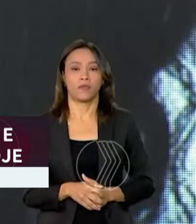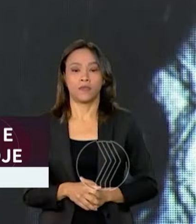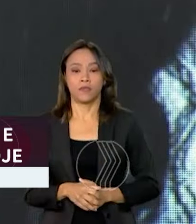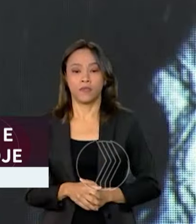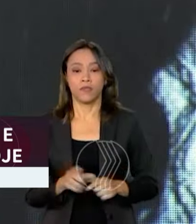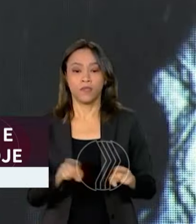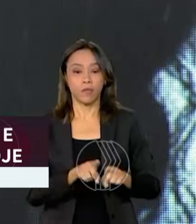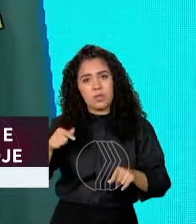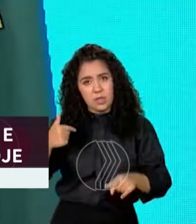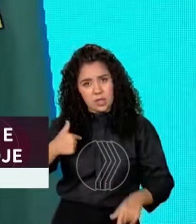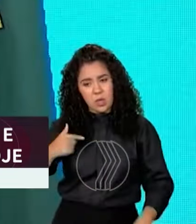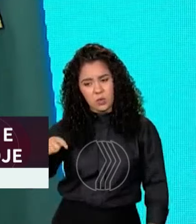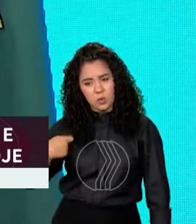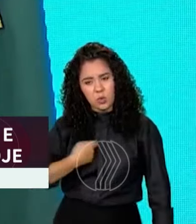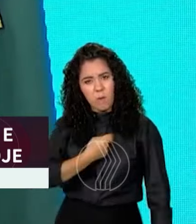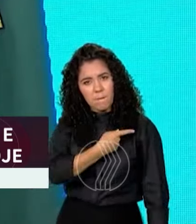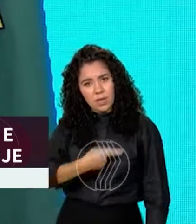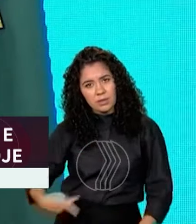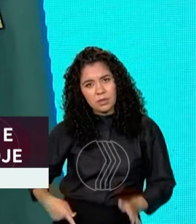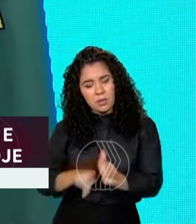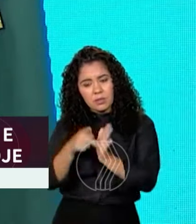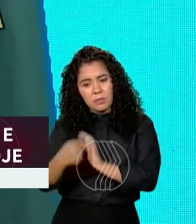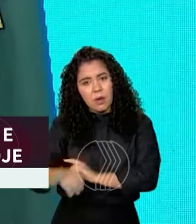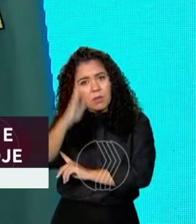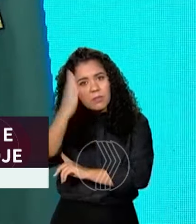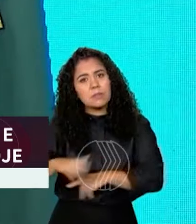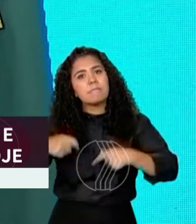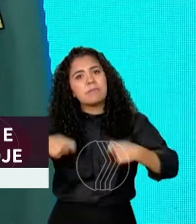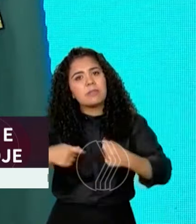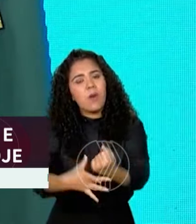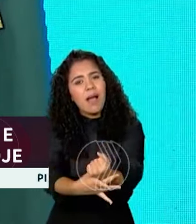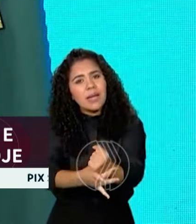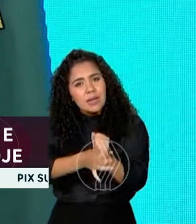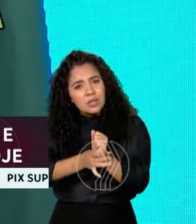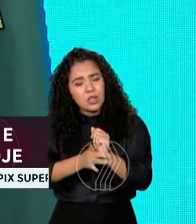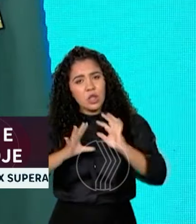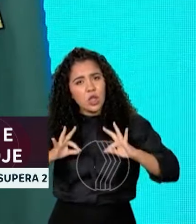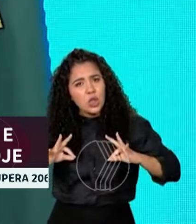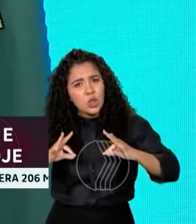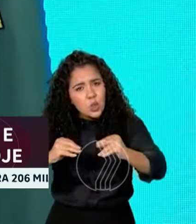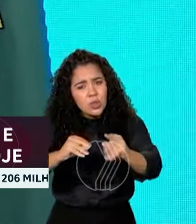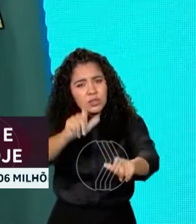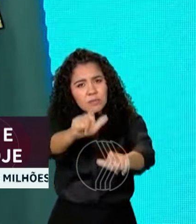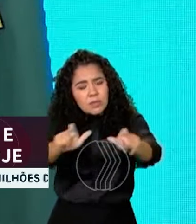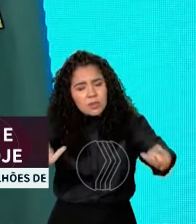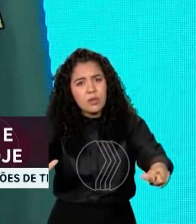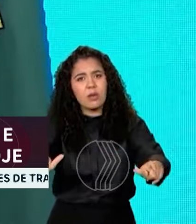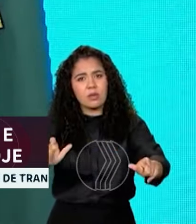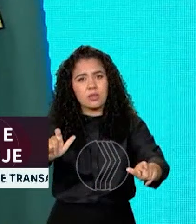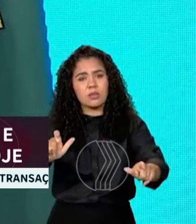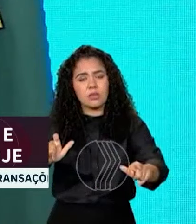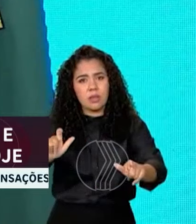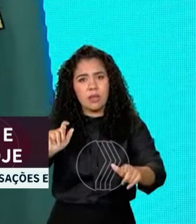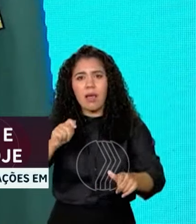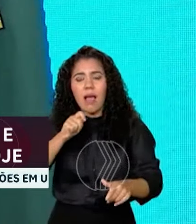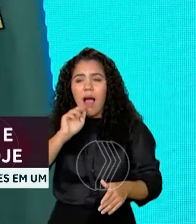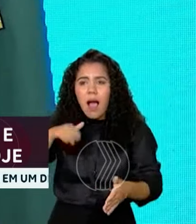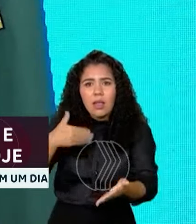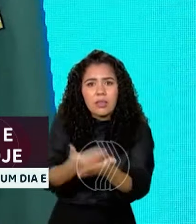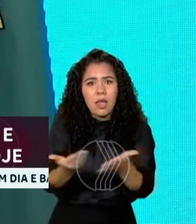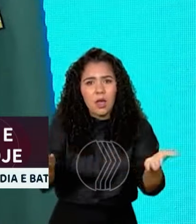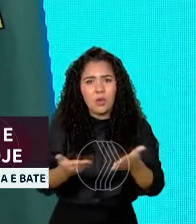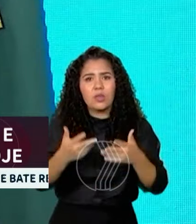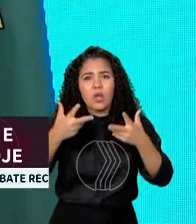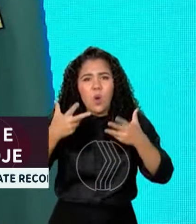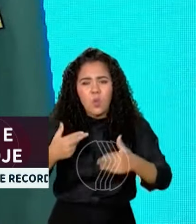Palácio do Planalto. Os recursos serão oriundos do Programa de Aceleração do Crescimento. Mais de 3 bilhões